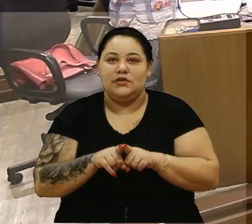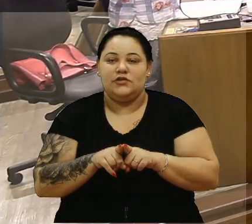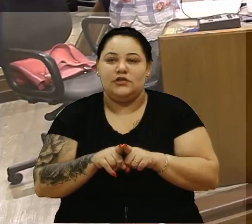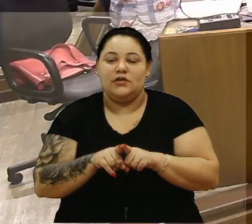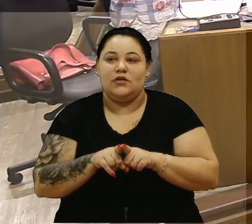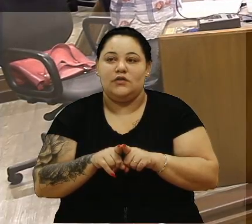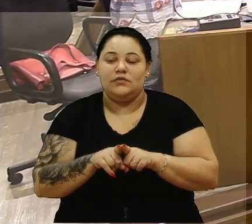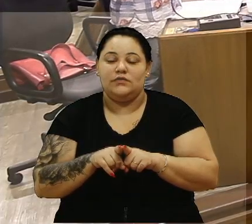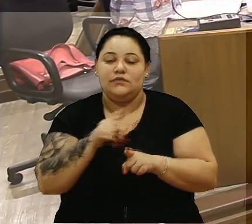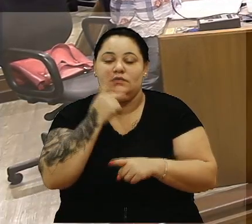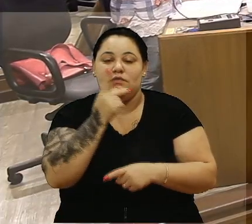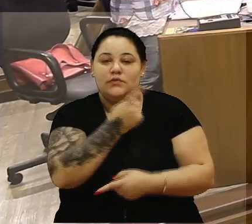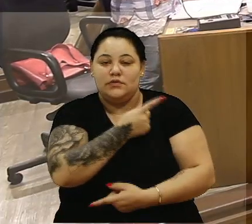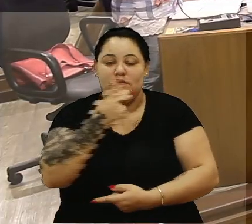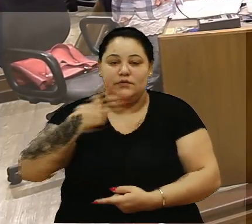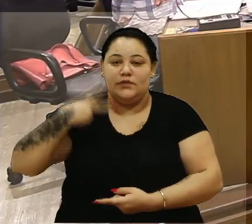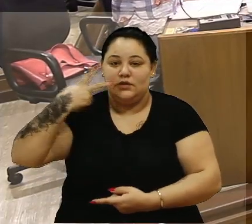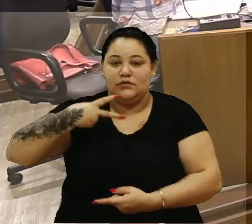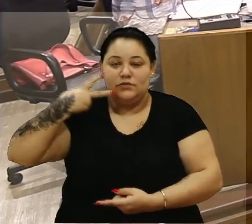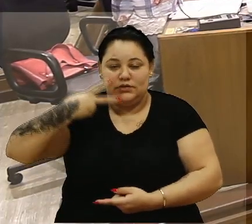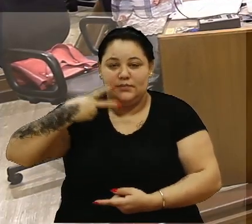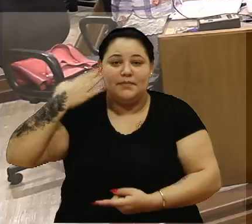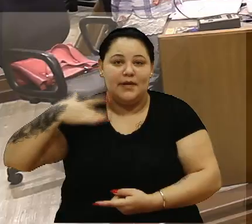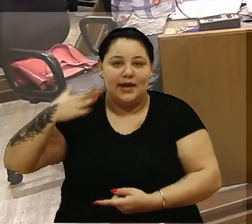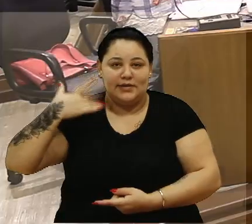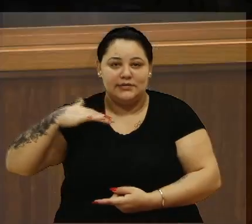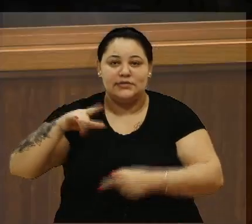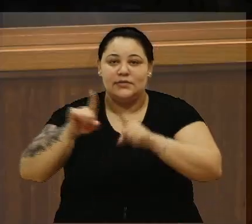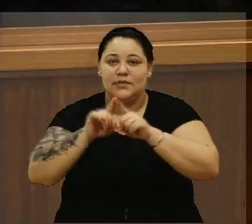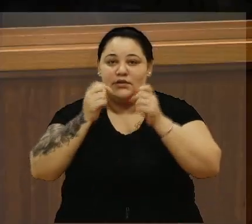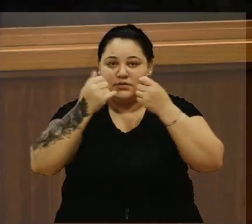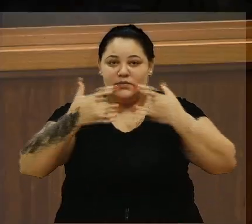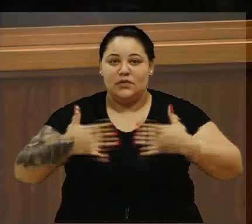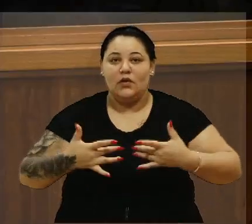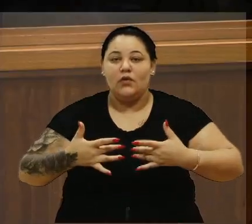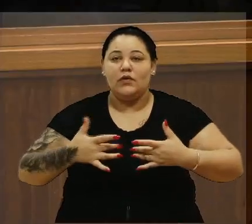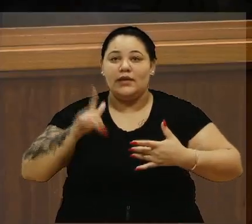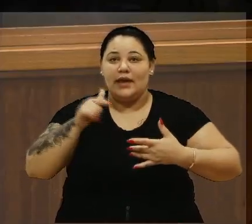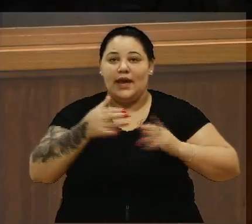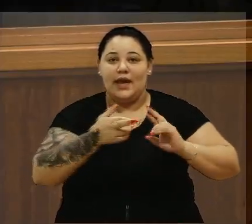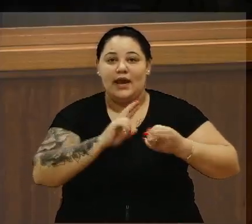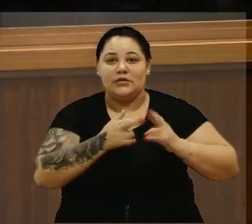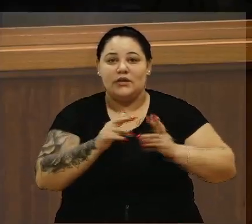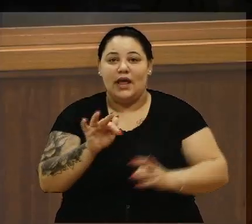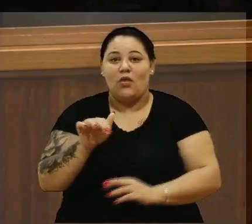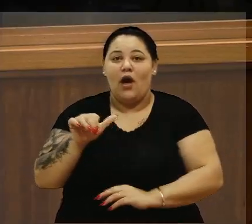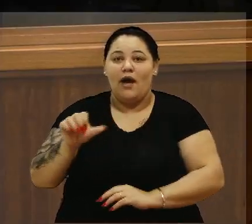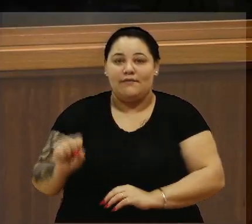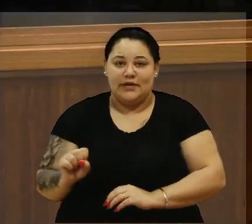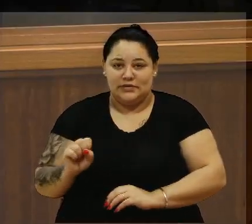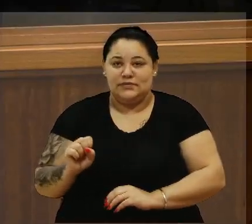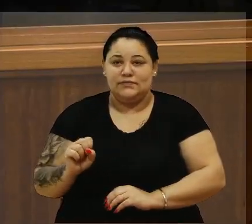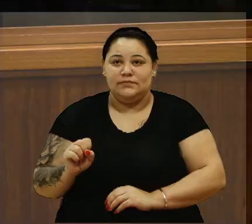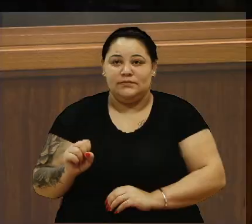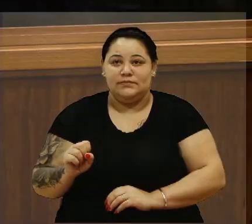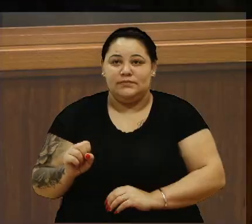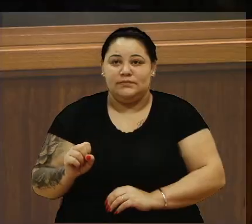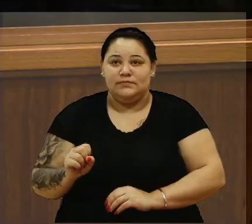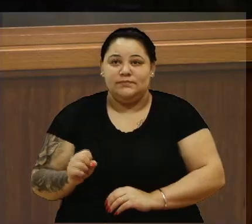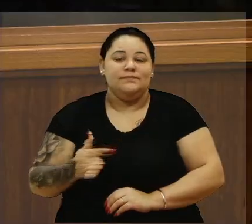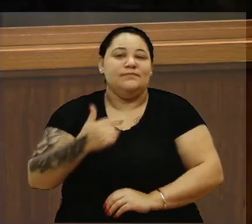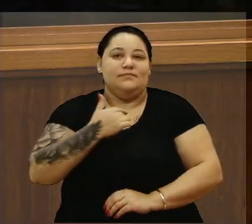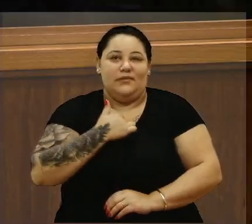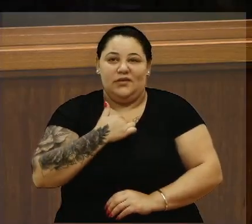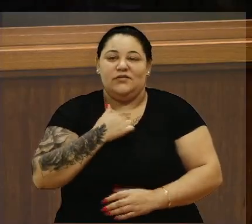vereadora Andressa Marques estava colocando, que é em relação à FAS. Eu fiquei